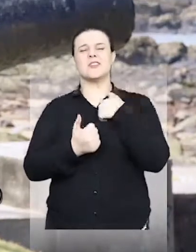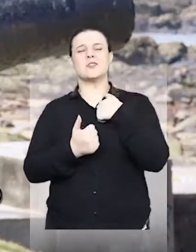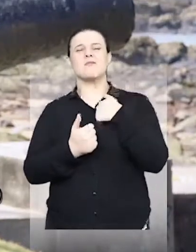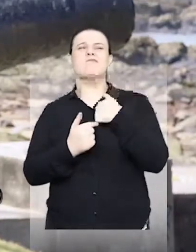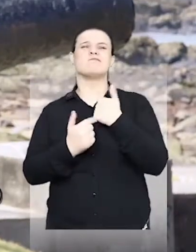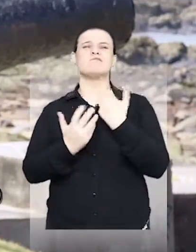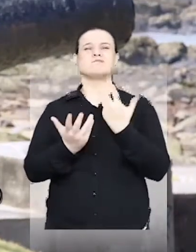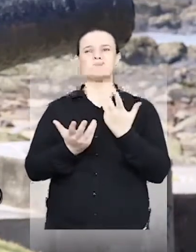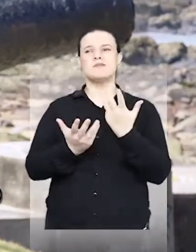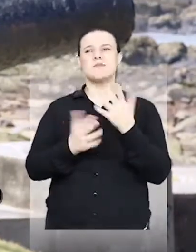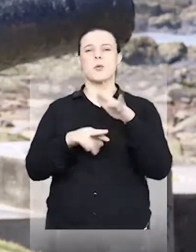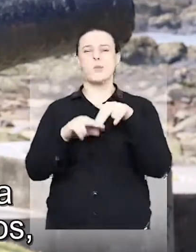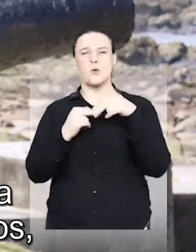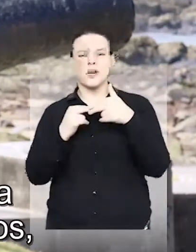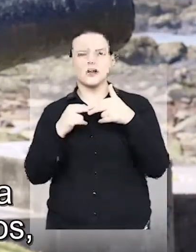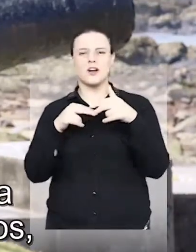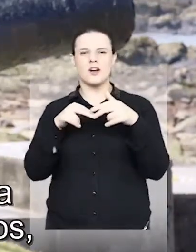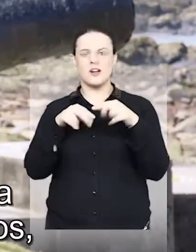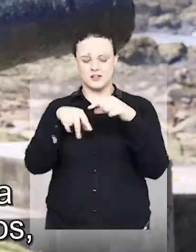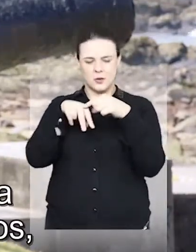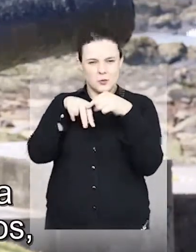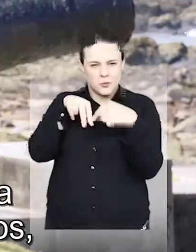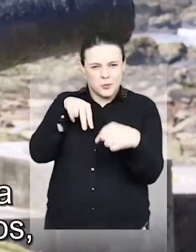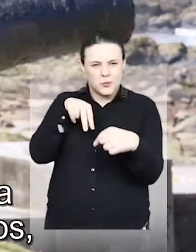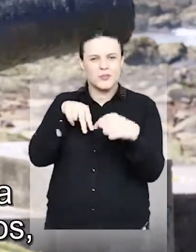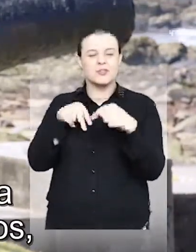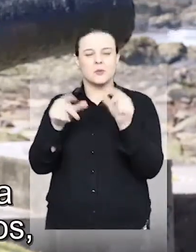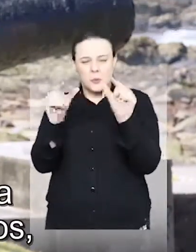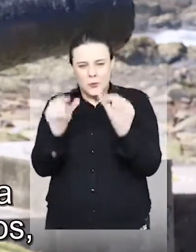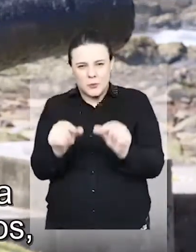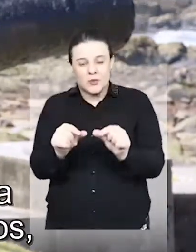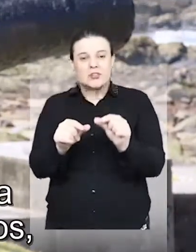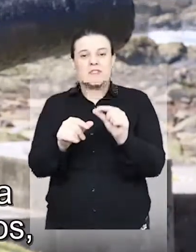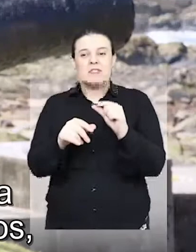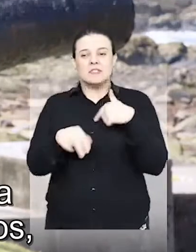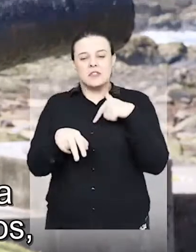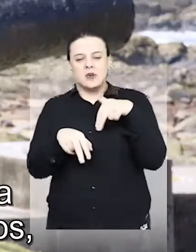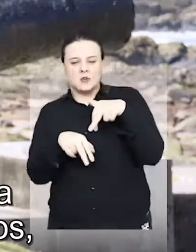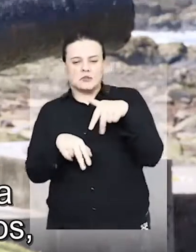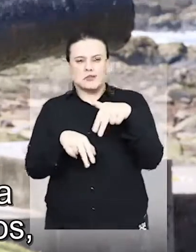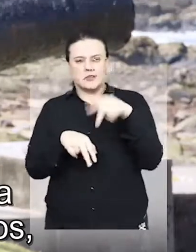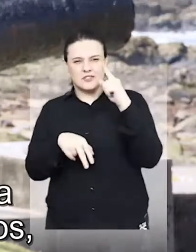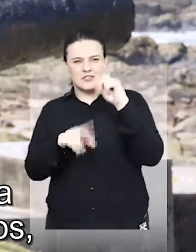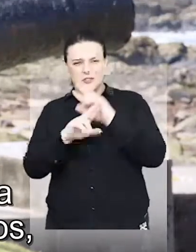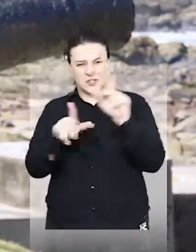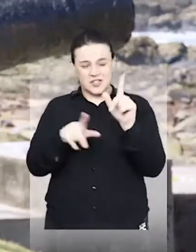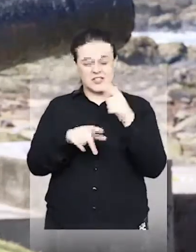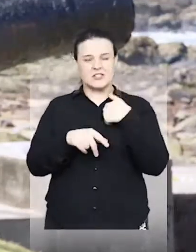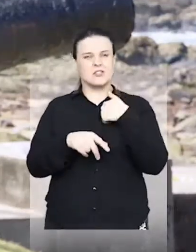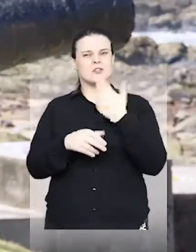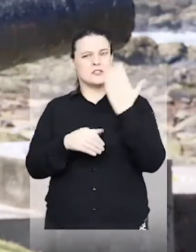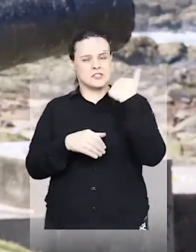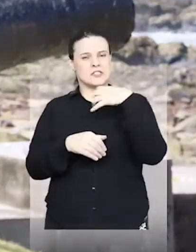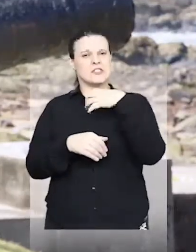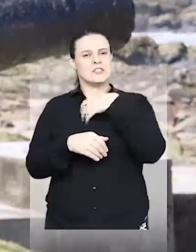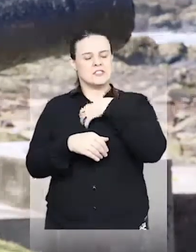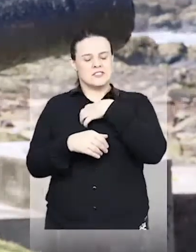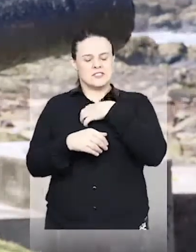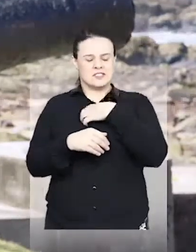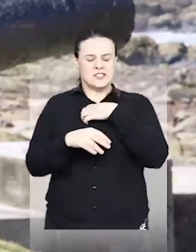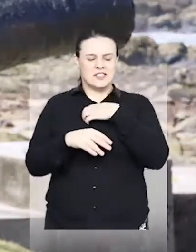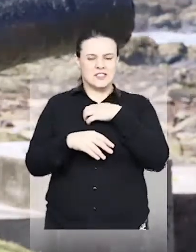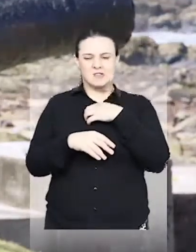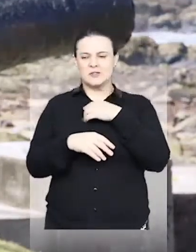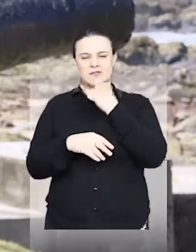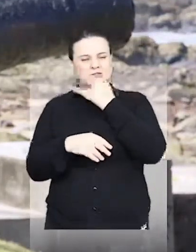adolescente, eu ficava, né? Por conta da perna ser mais fina, da minha marcha ser diferente dos outros, eu acho que eu tinha uma baixa